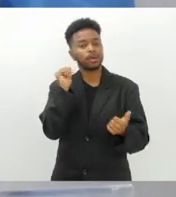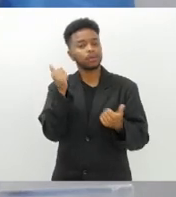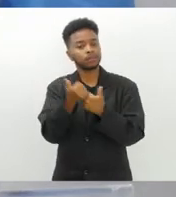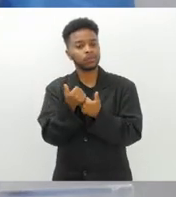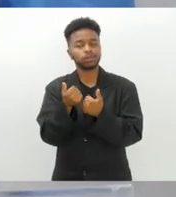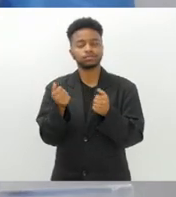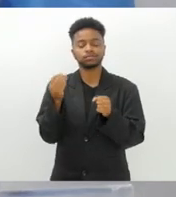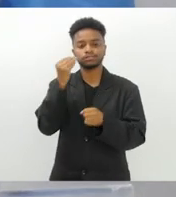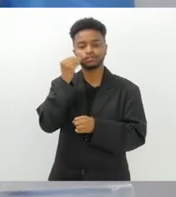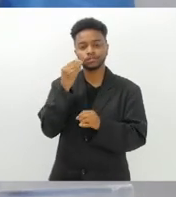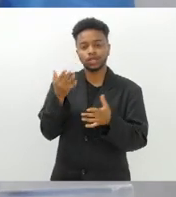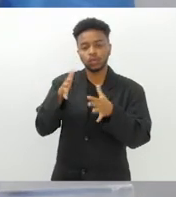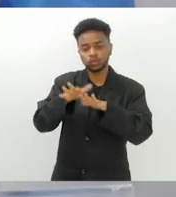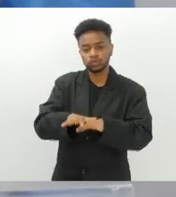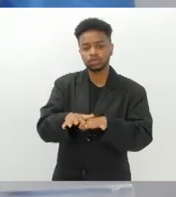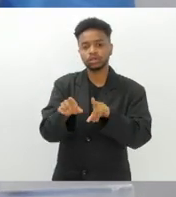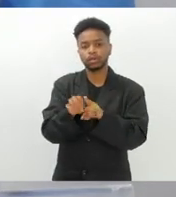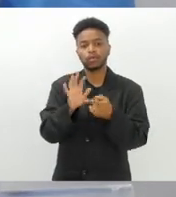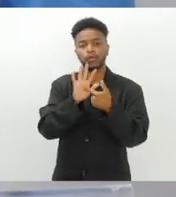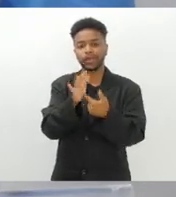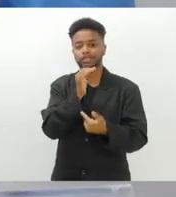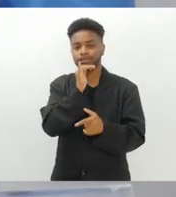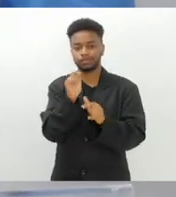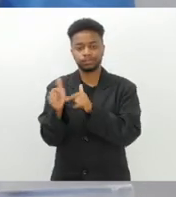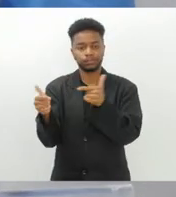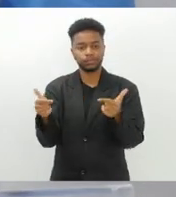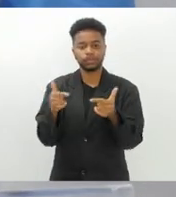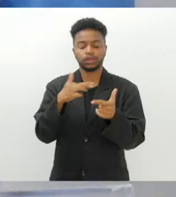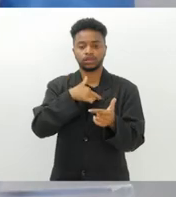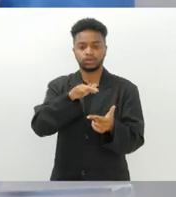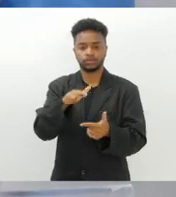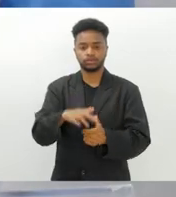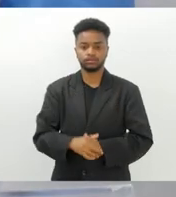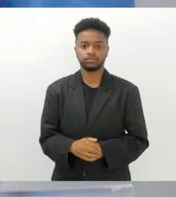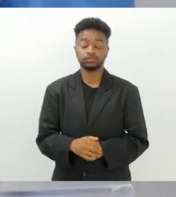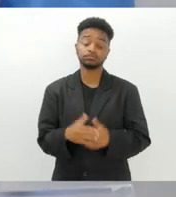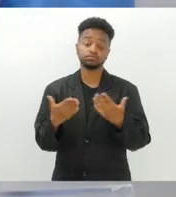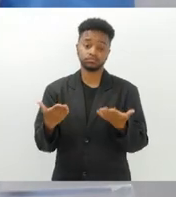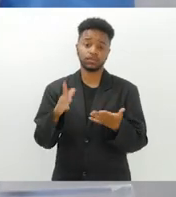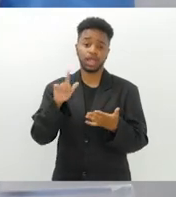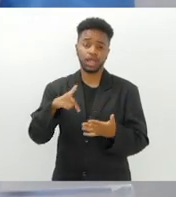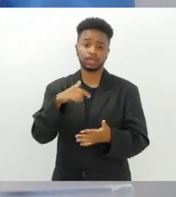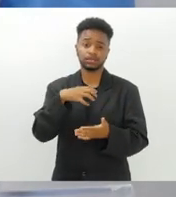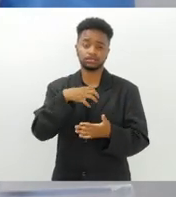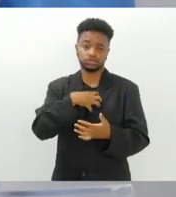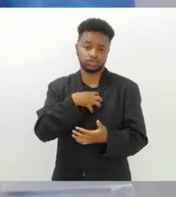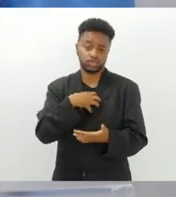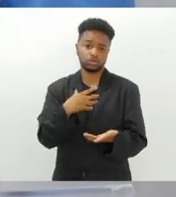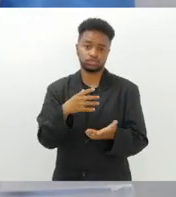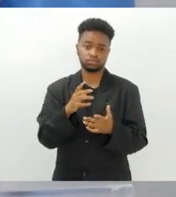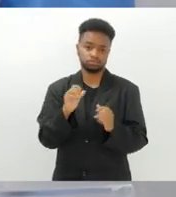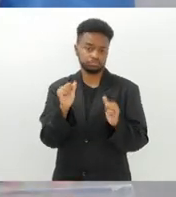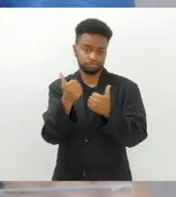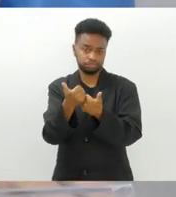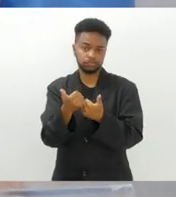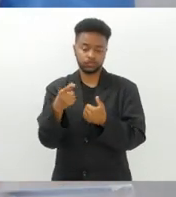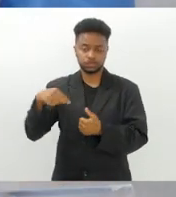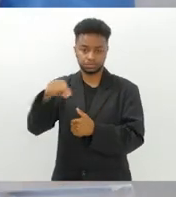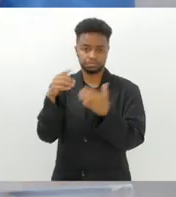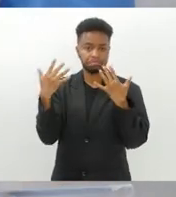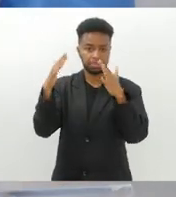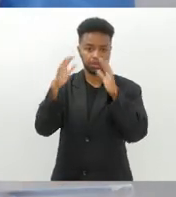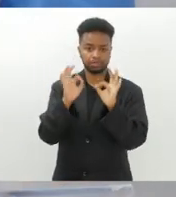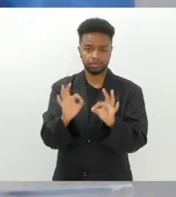inclusão, de exemplo para as outras religiões. Eu acho que essa é uma forma de fortalecimento. Então, vocês estão mesmo de parabéns. Vamos